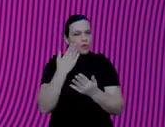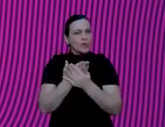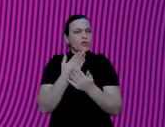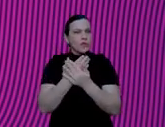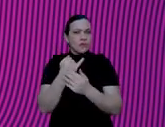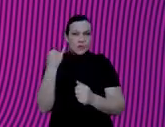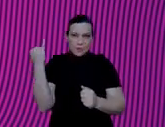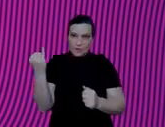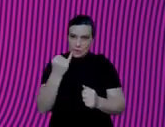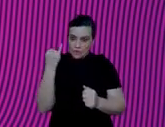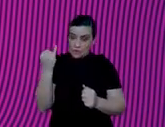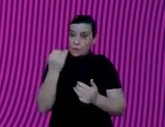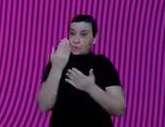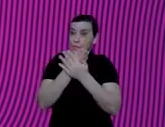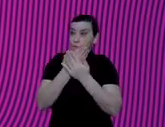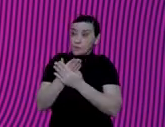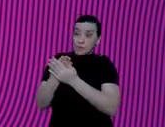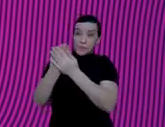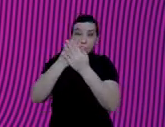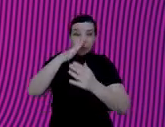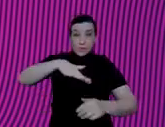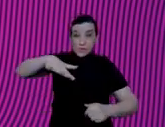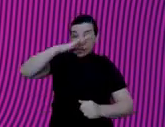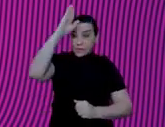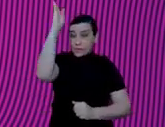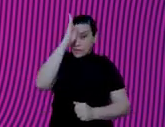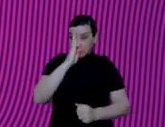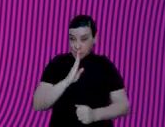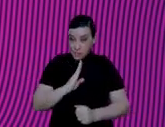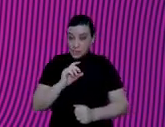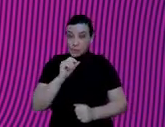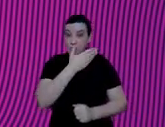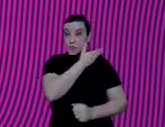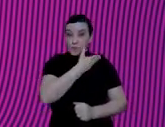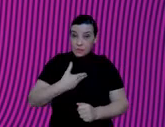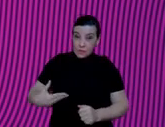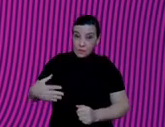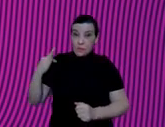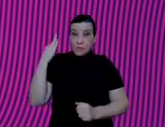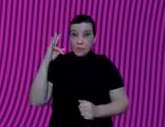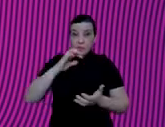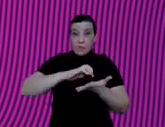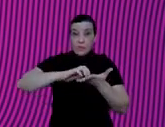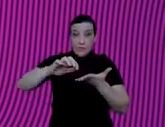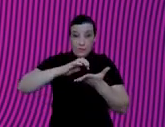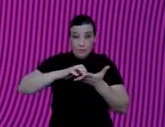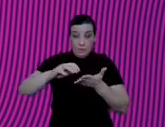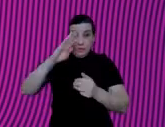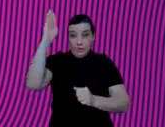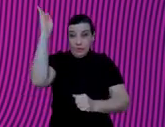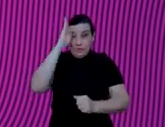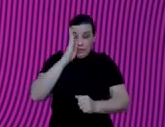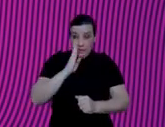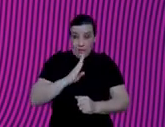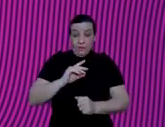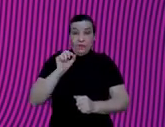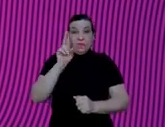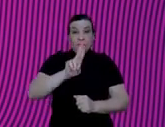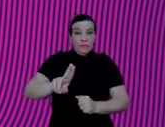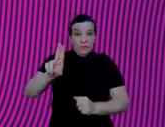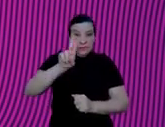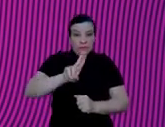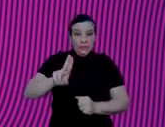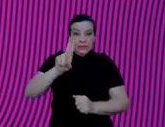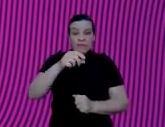nacional que foi feito, encomendado pelo governo federal, pela Secretaria Nacional de Política sobre Drogas, realizado pela Fundação Oswaldo Cruz,